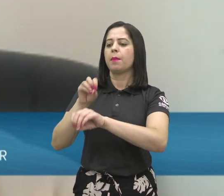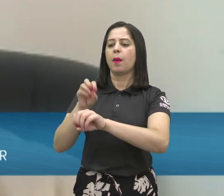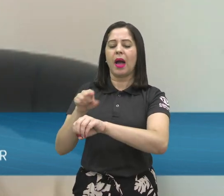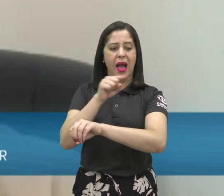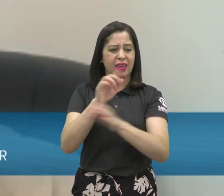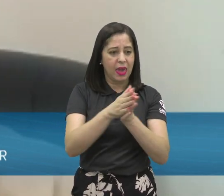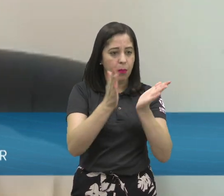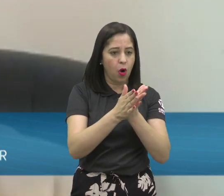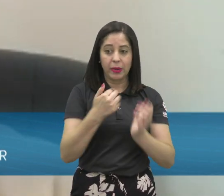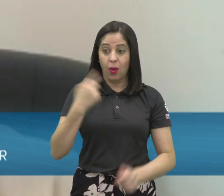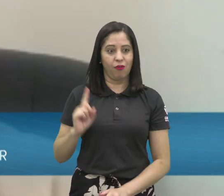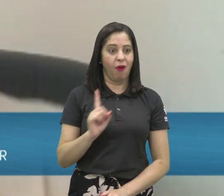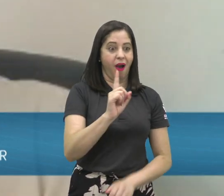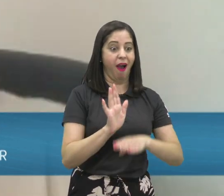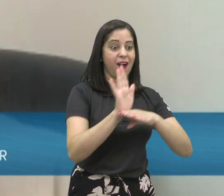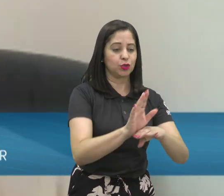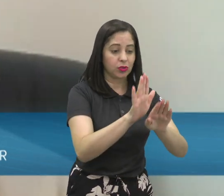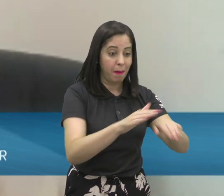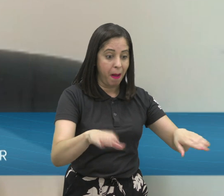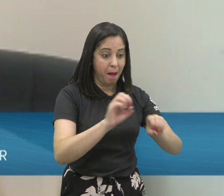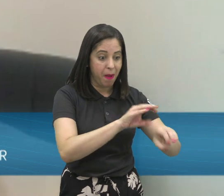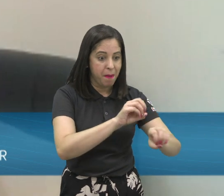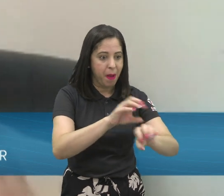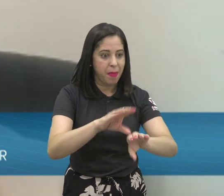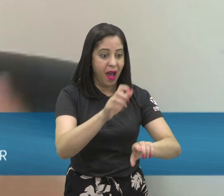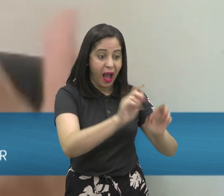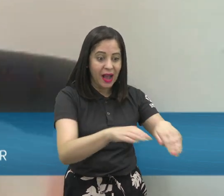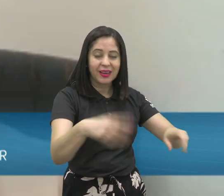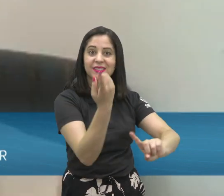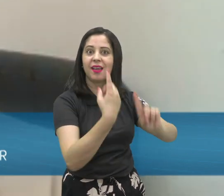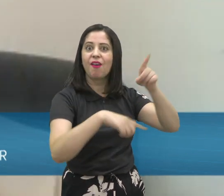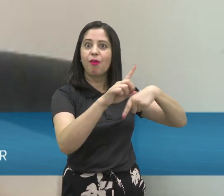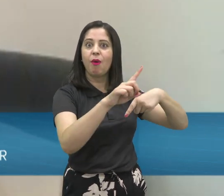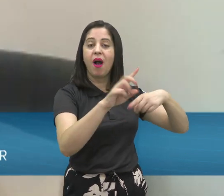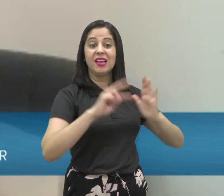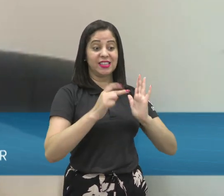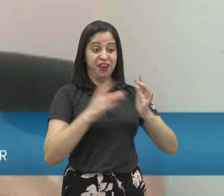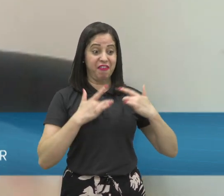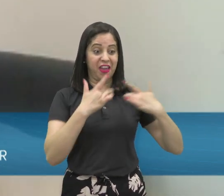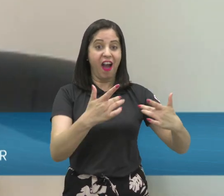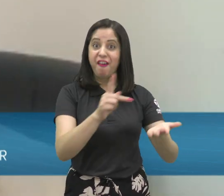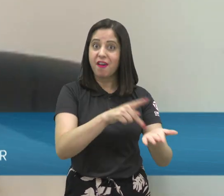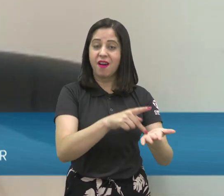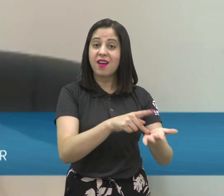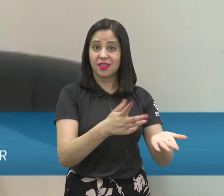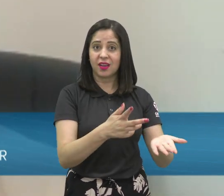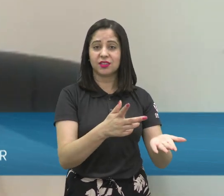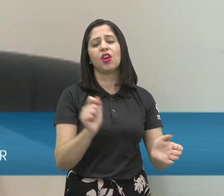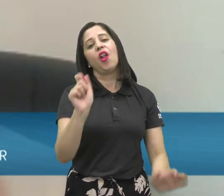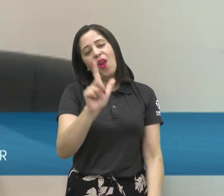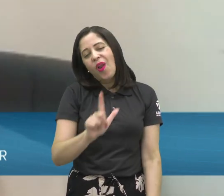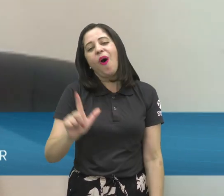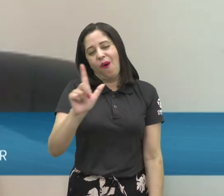comunidade a crianças e jovens ou adultos a aprenderem inglês, aí sim eu estou atuando além do meu ego. Claro que vai ter um